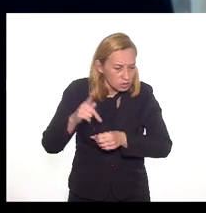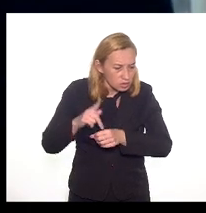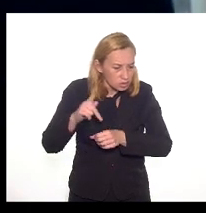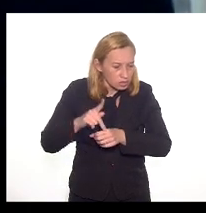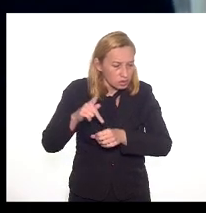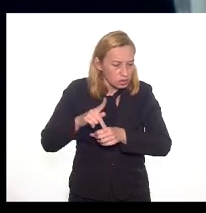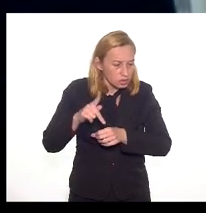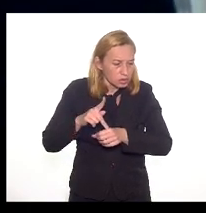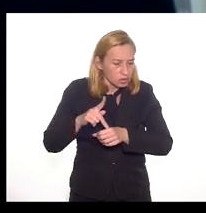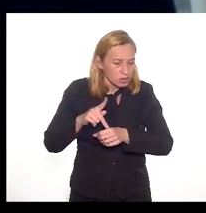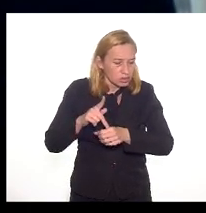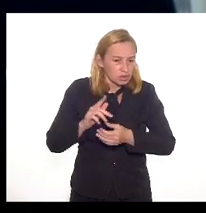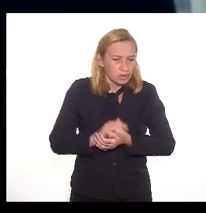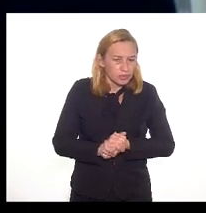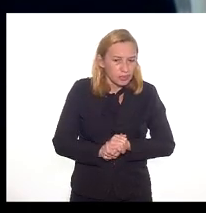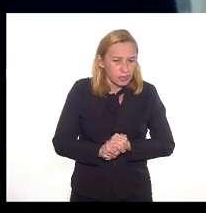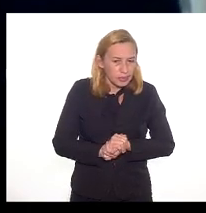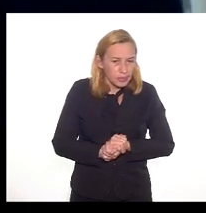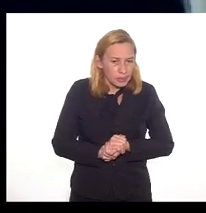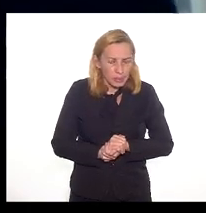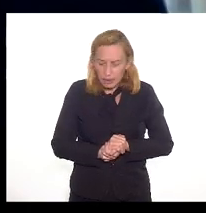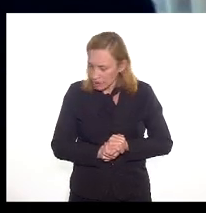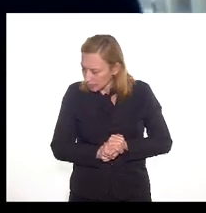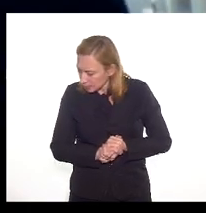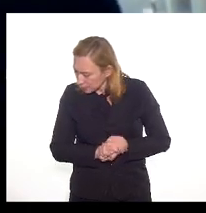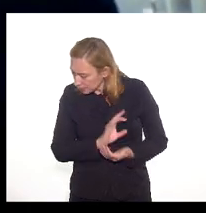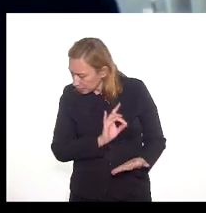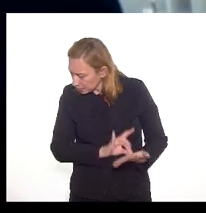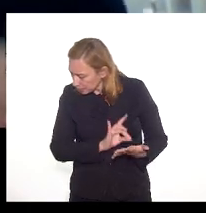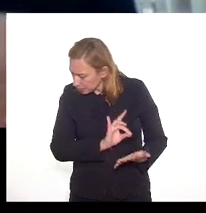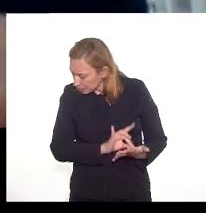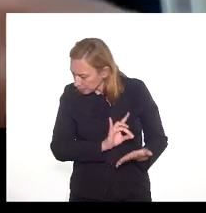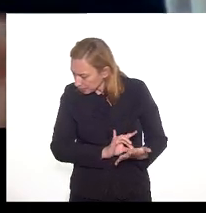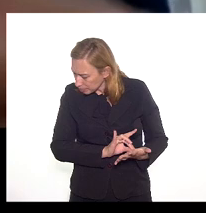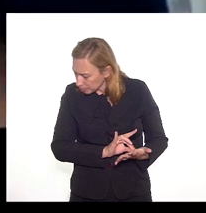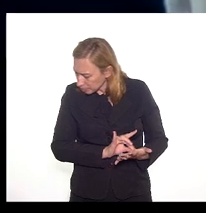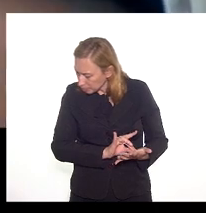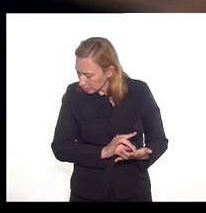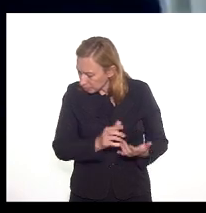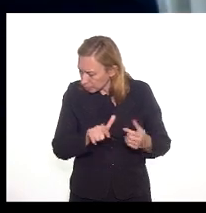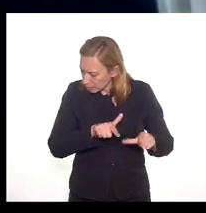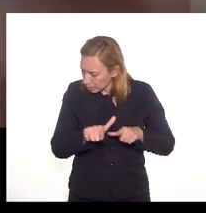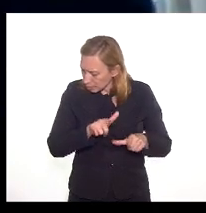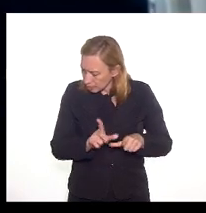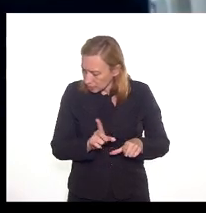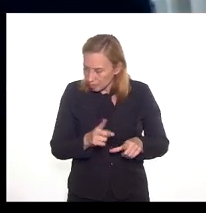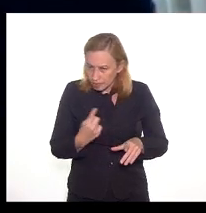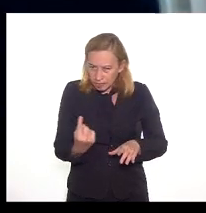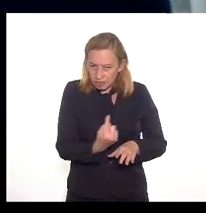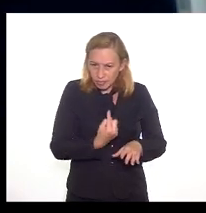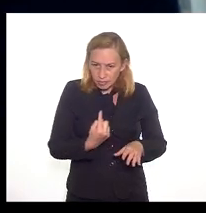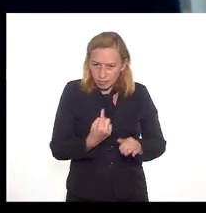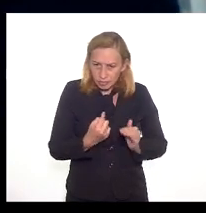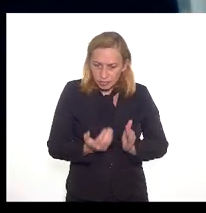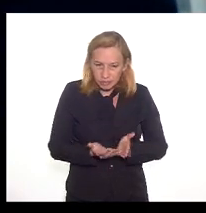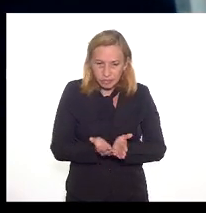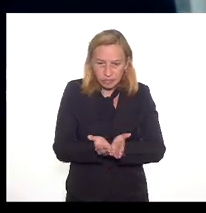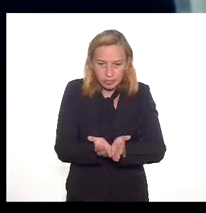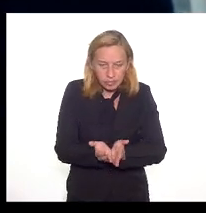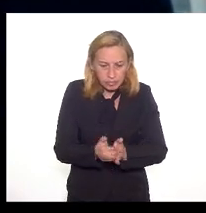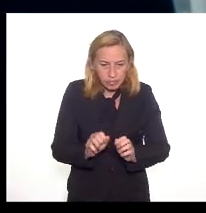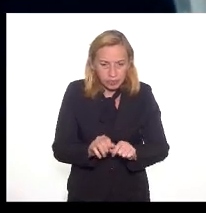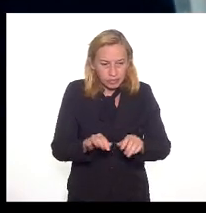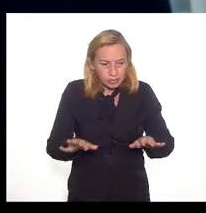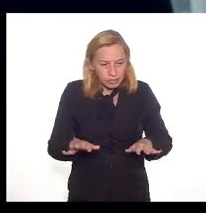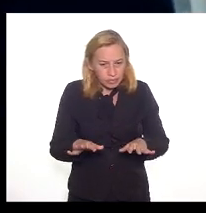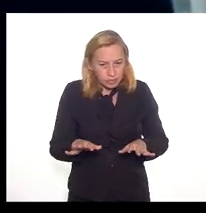a fretada, ela, na verdade, é um aluguel, é alguém que presta serviço com a gente, com uma embarcação incluída. E as plataformas